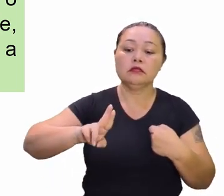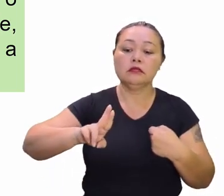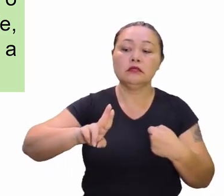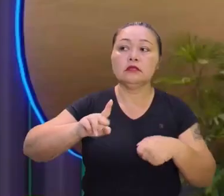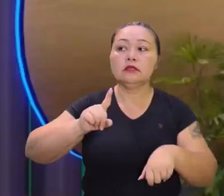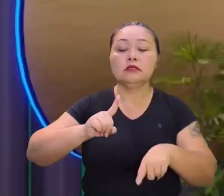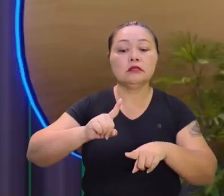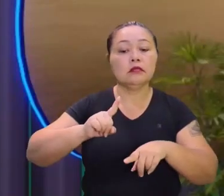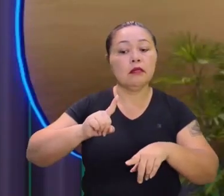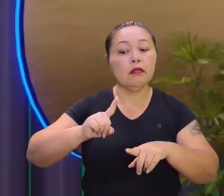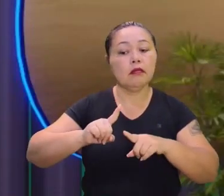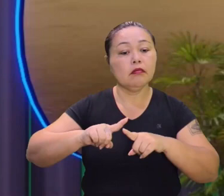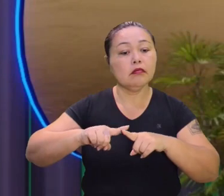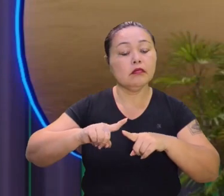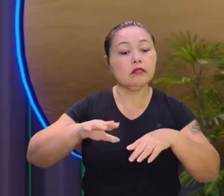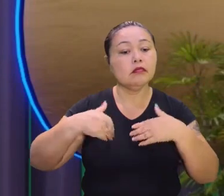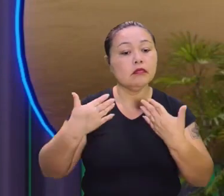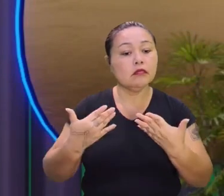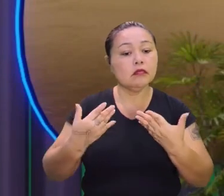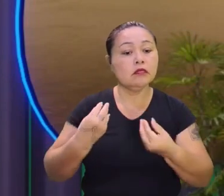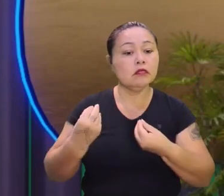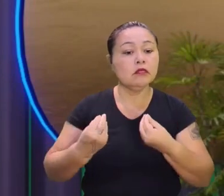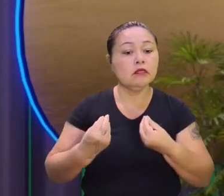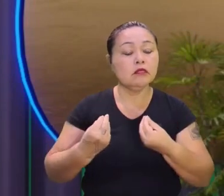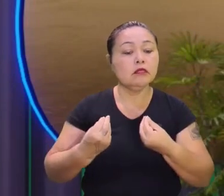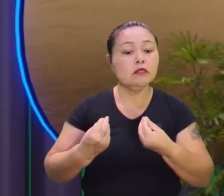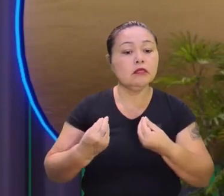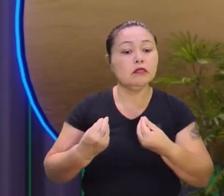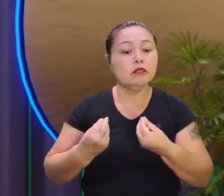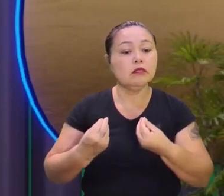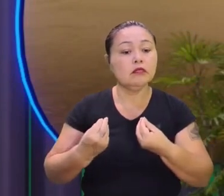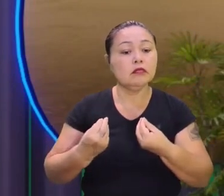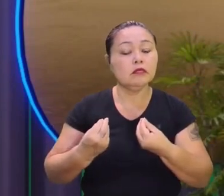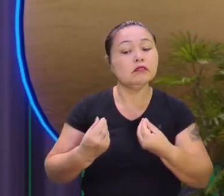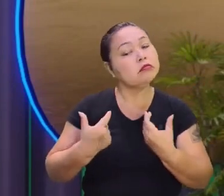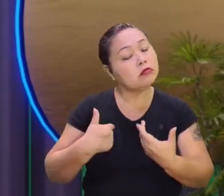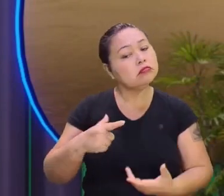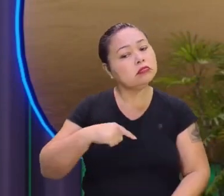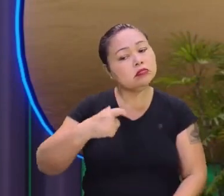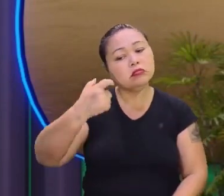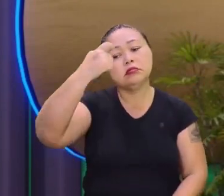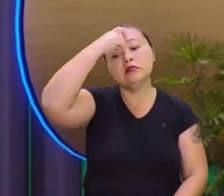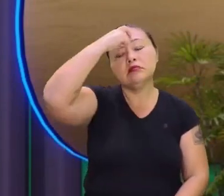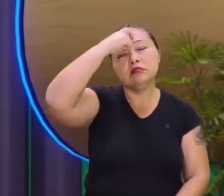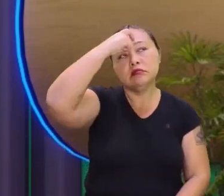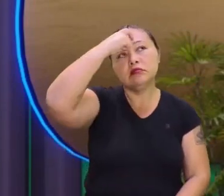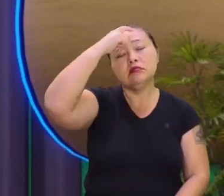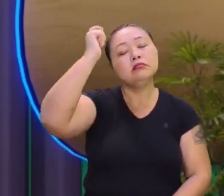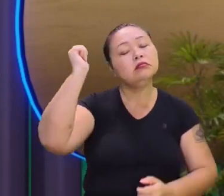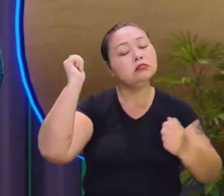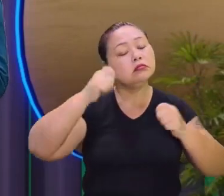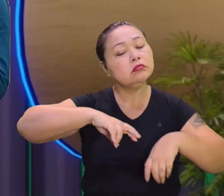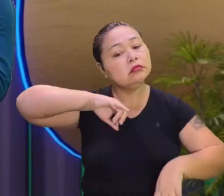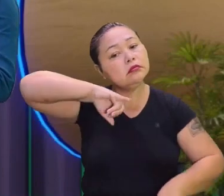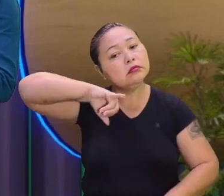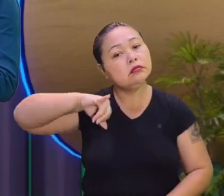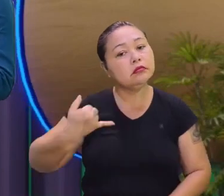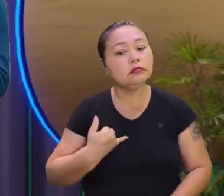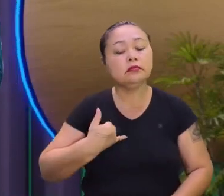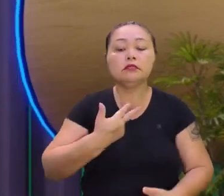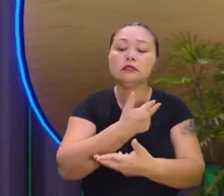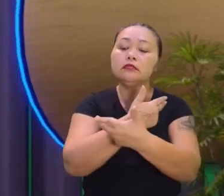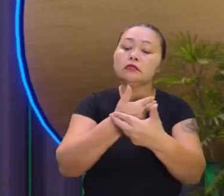utilizados mais de uma forma aí, galera, consciente. Você poder aproveitar